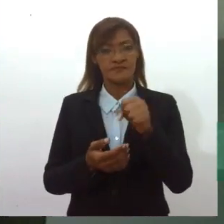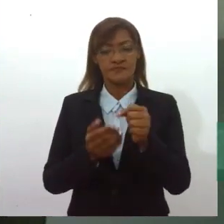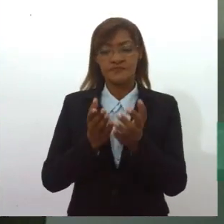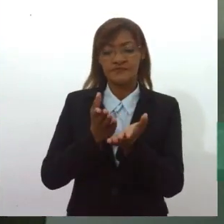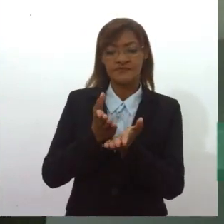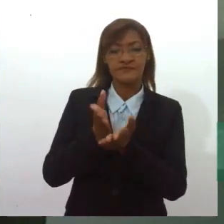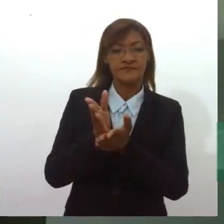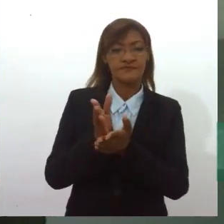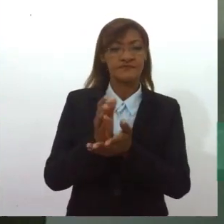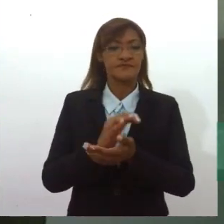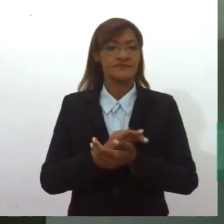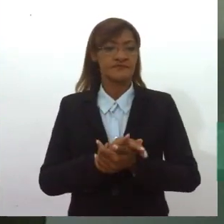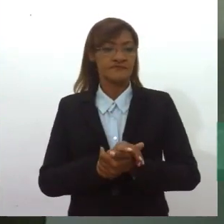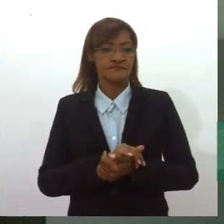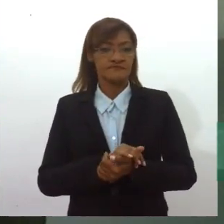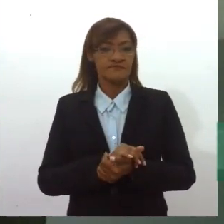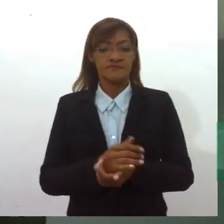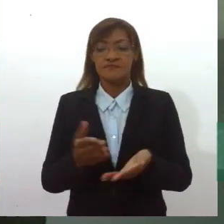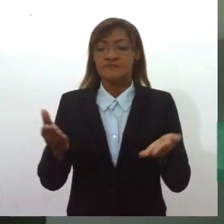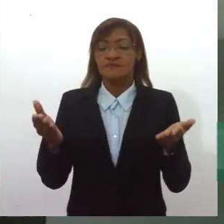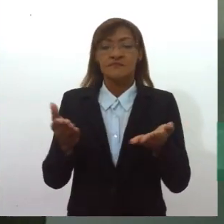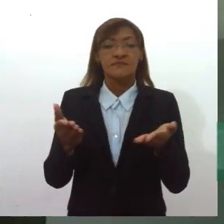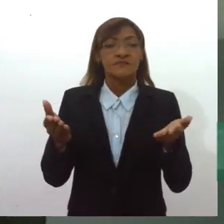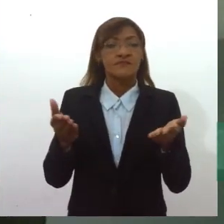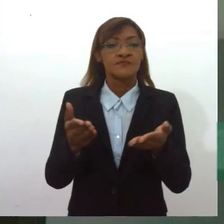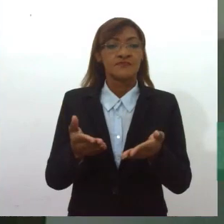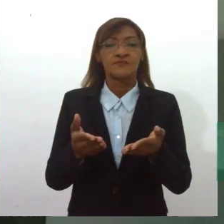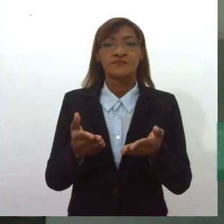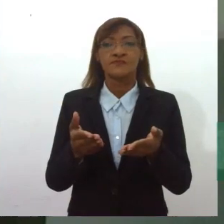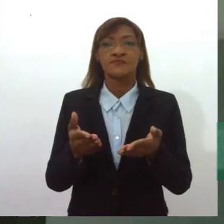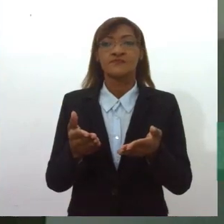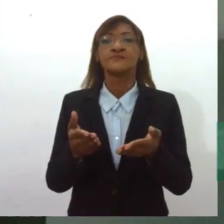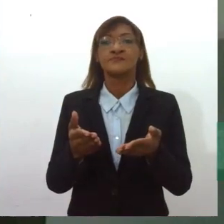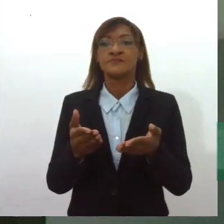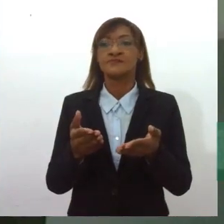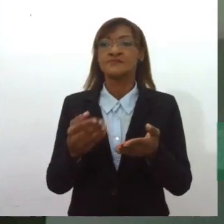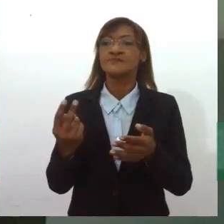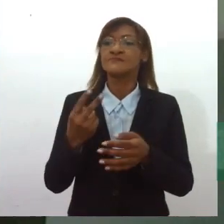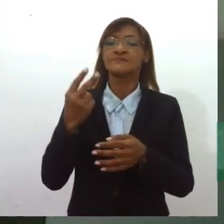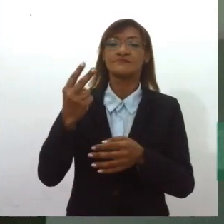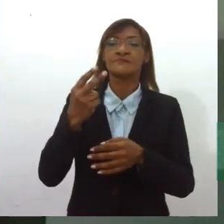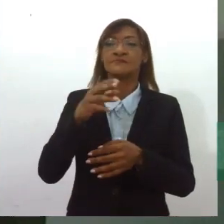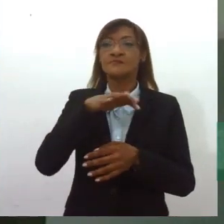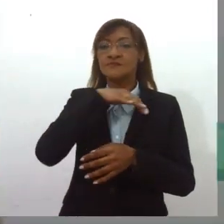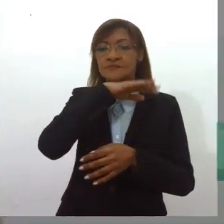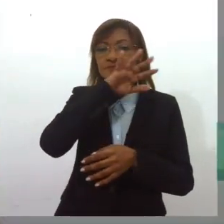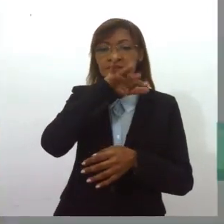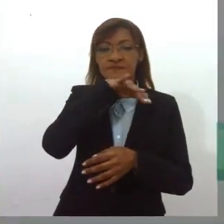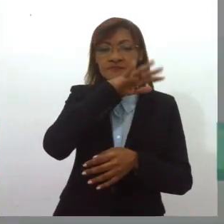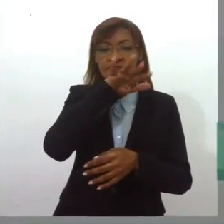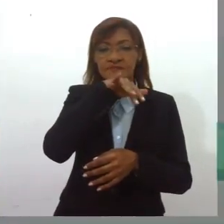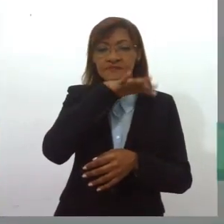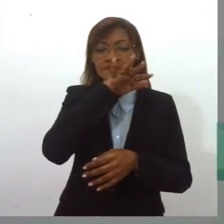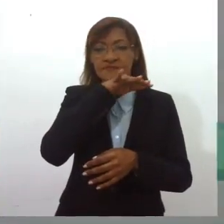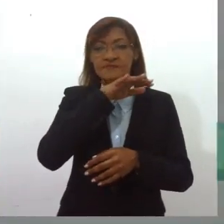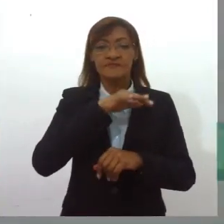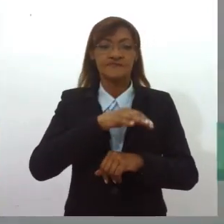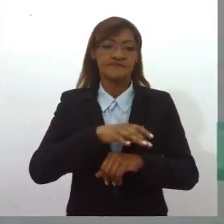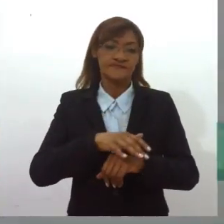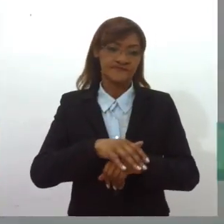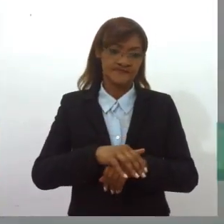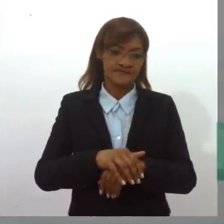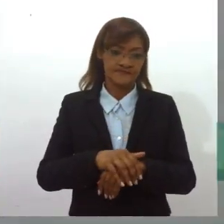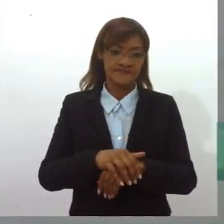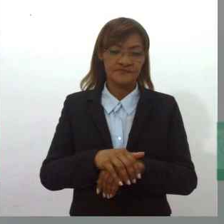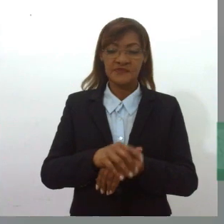vem como eu falei chancelar né um Anseio da sociedade os animais não são pragas os animais eh simplesmente não